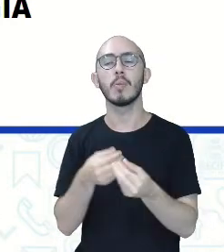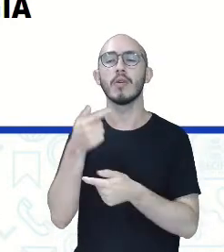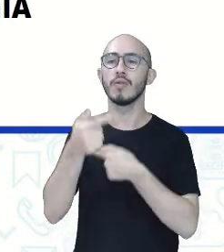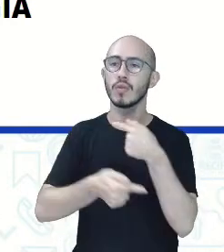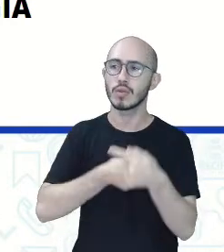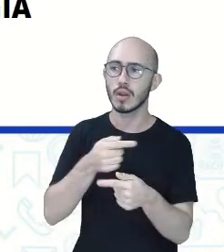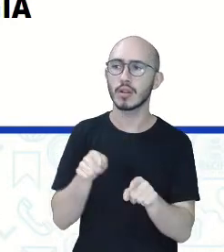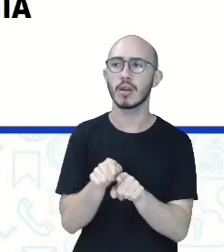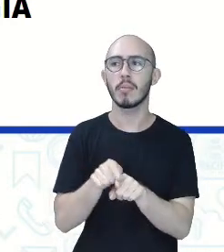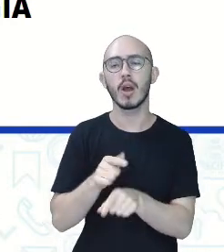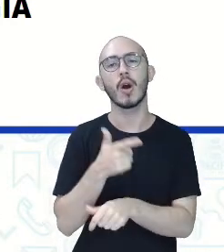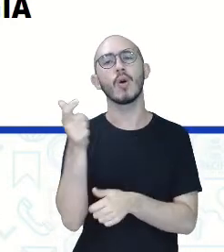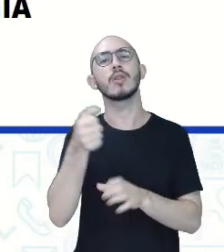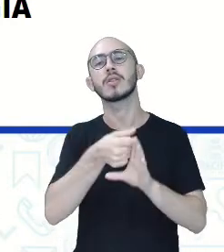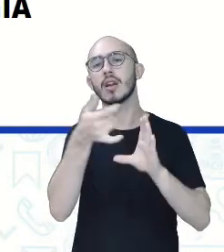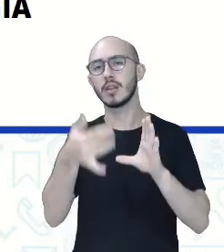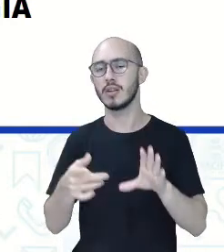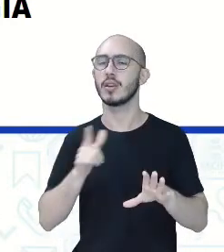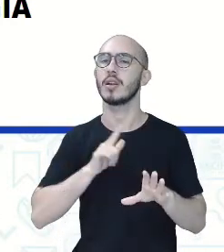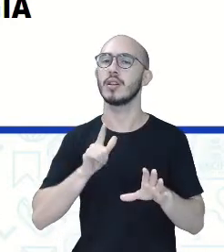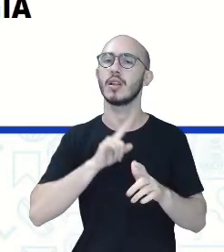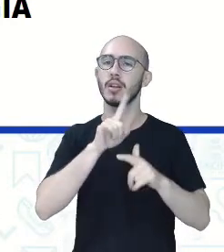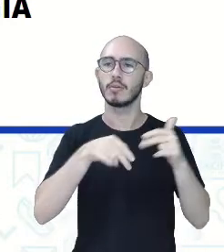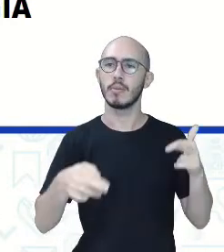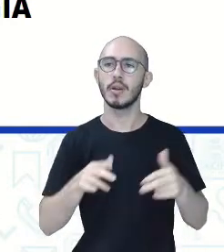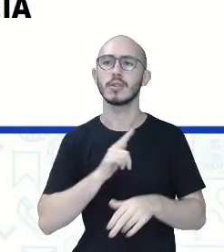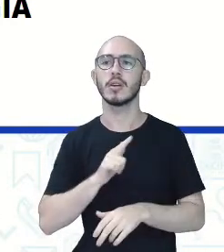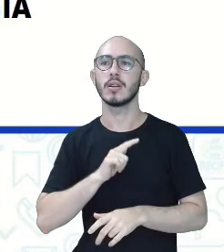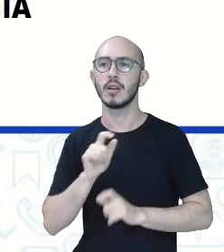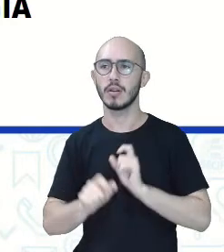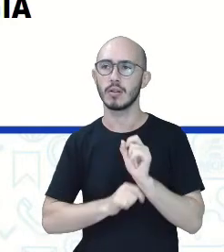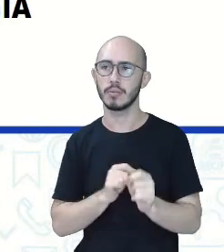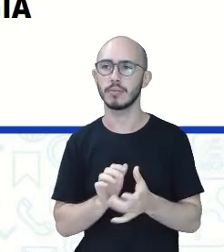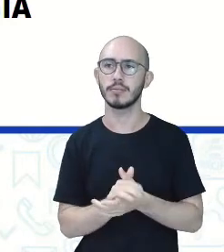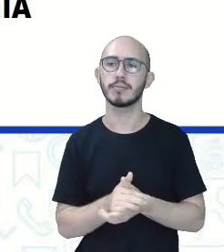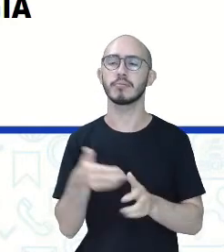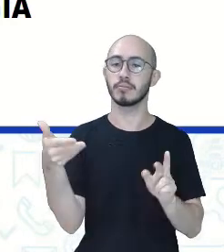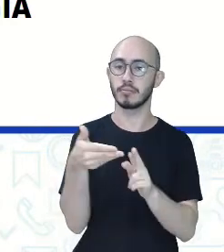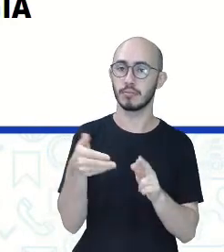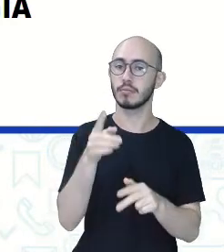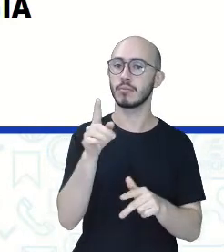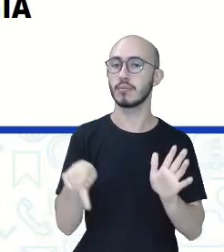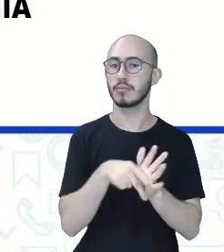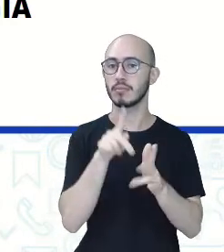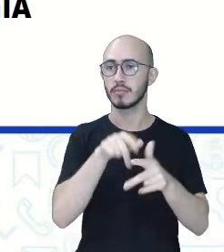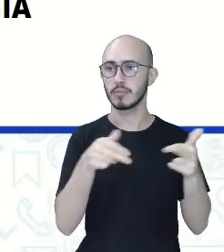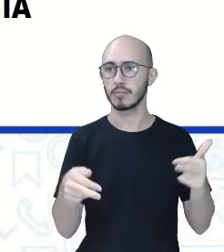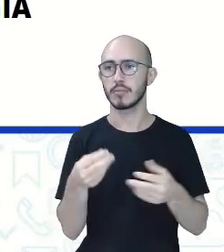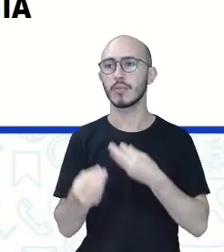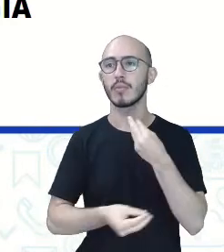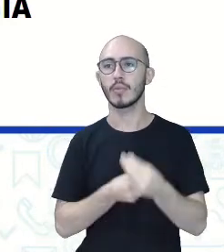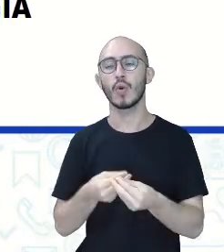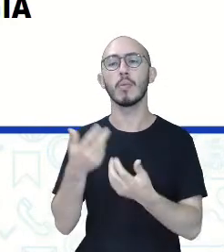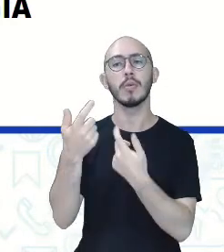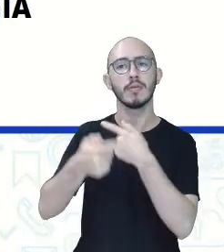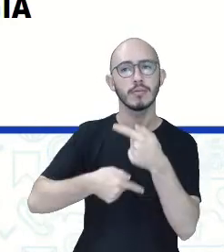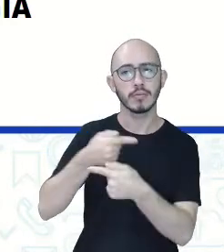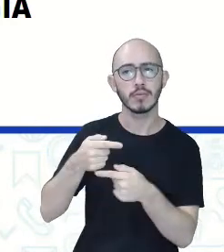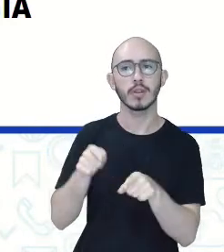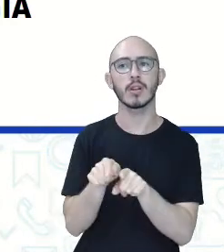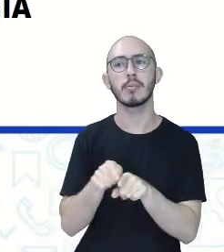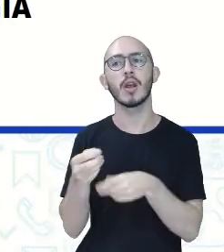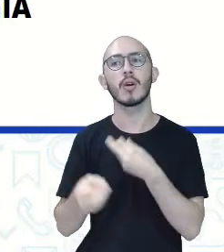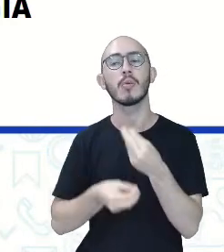energética e outras características dos equipamentos, como a referência do equipamento, a classe da eficiência e também